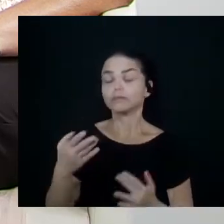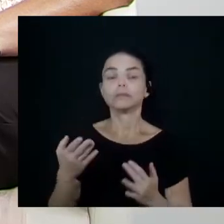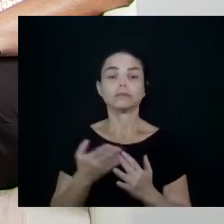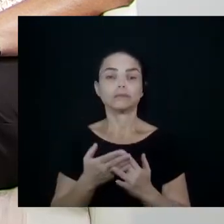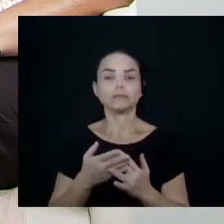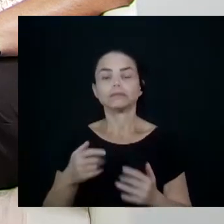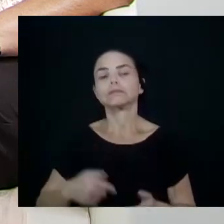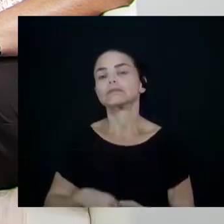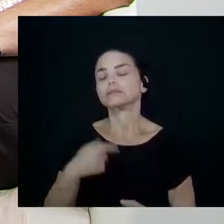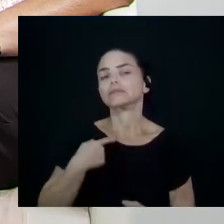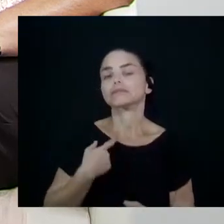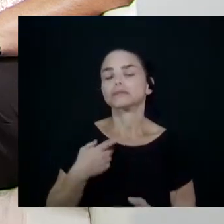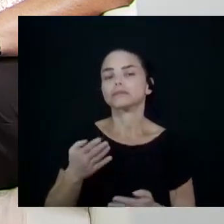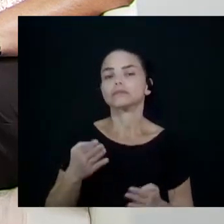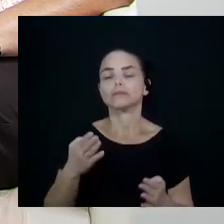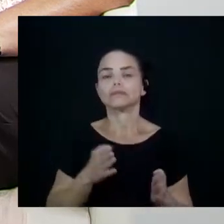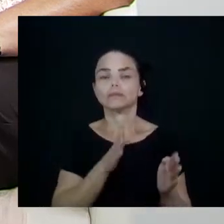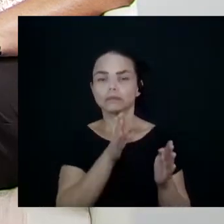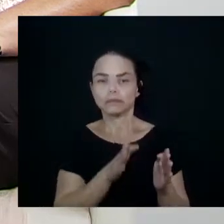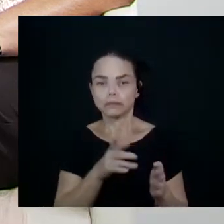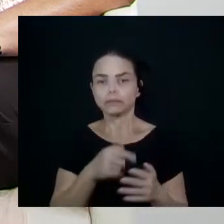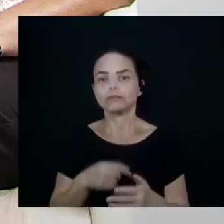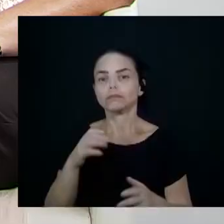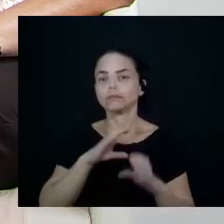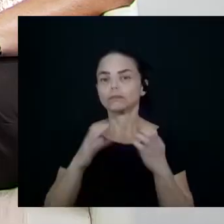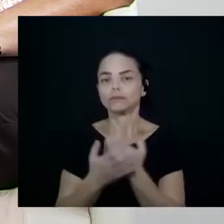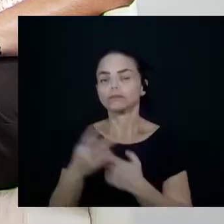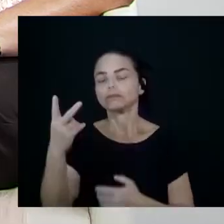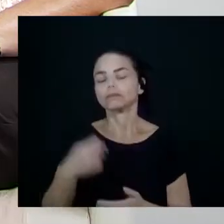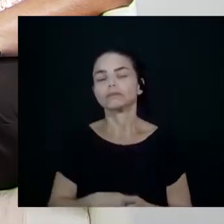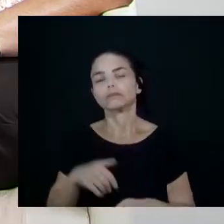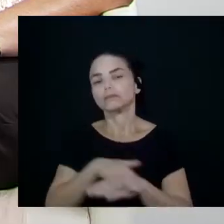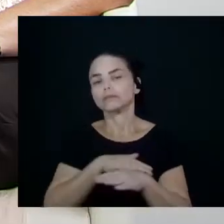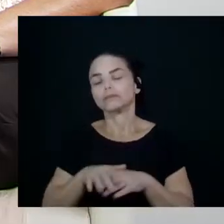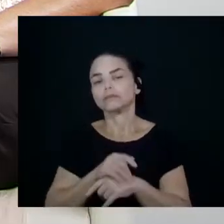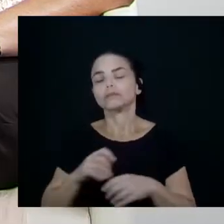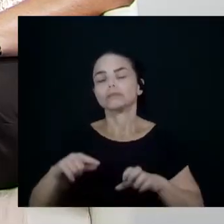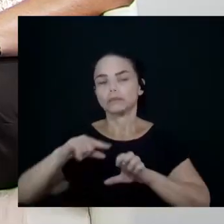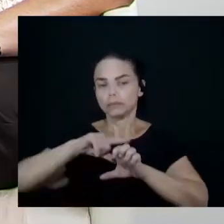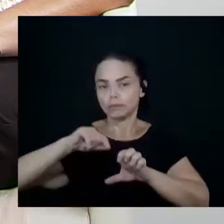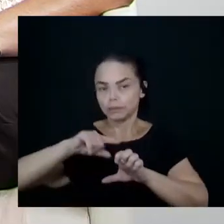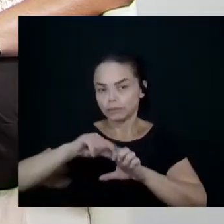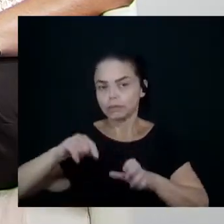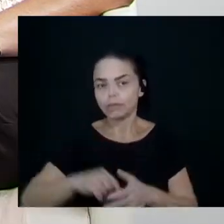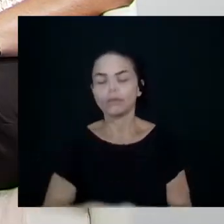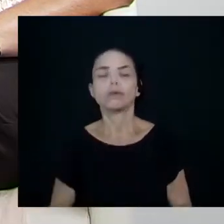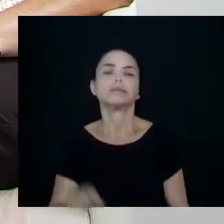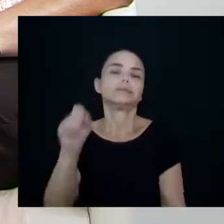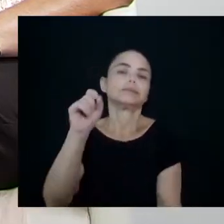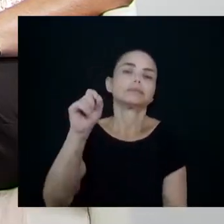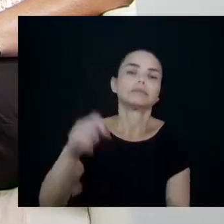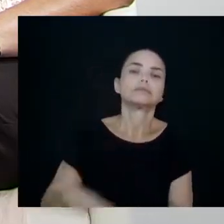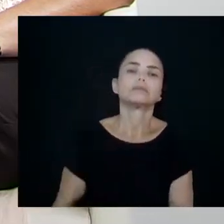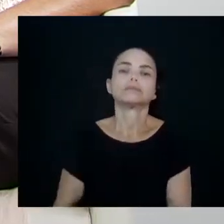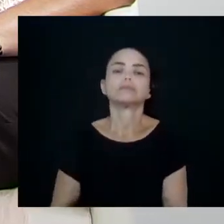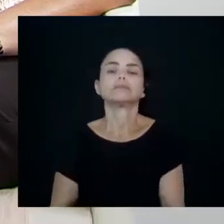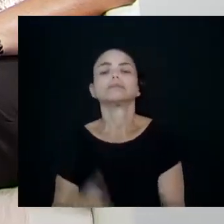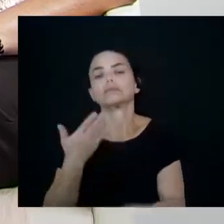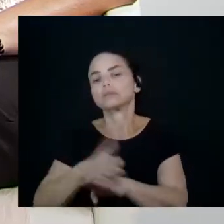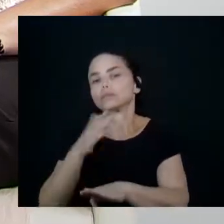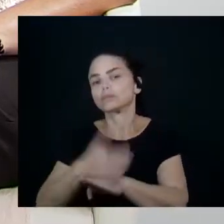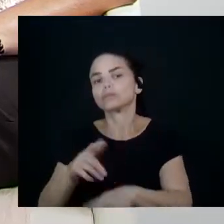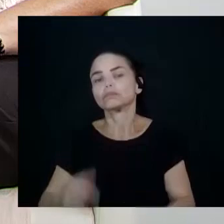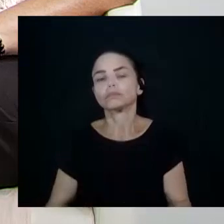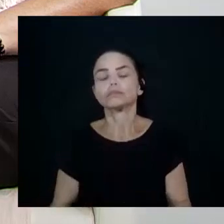Segundo bloco, nós vamos conversar com duas mães que participam da comunidade, falar sobre o empreendimento delas e o que as levou